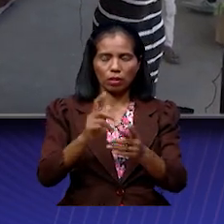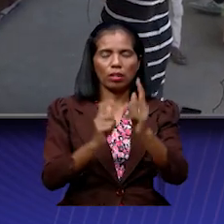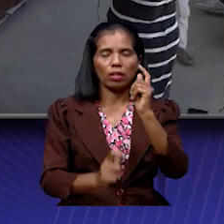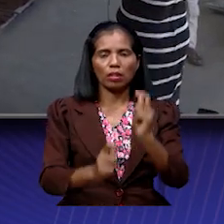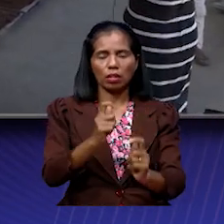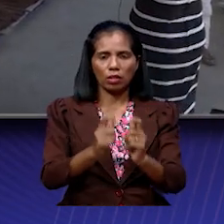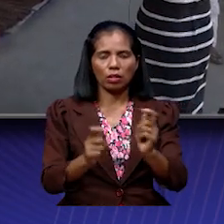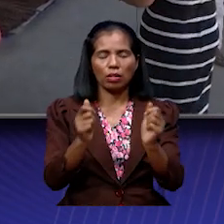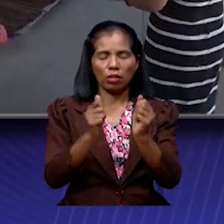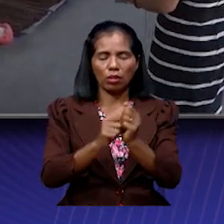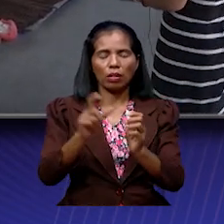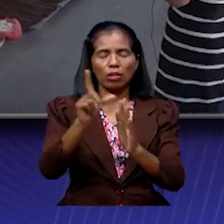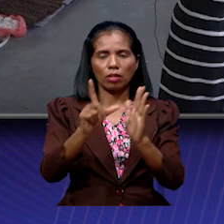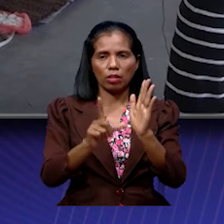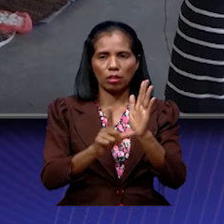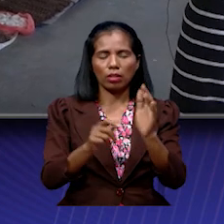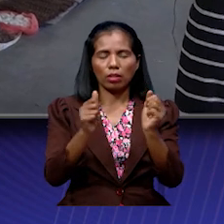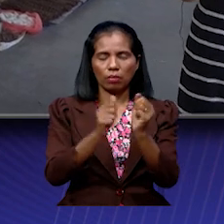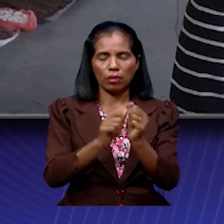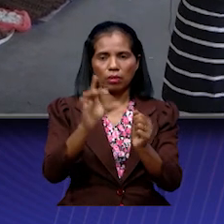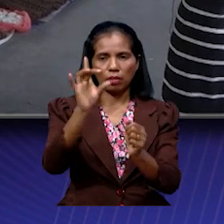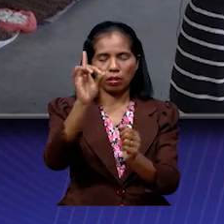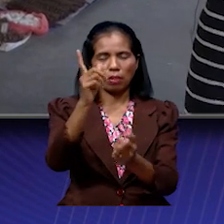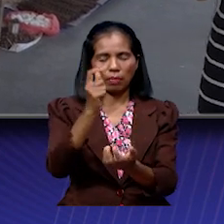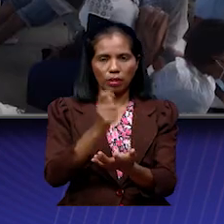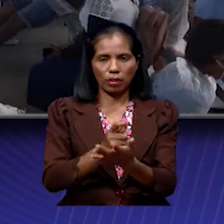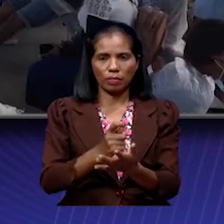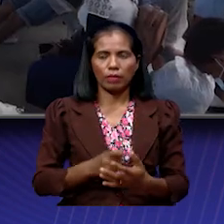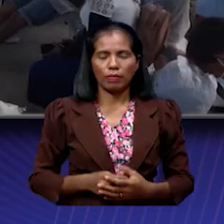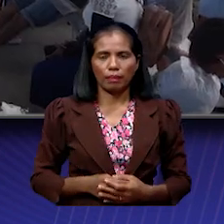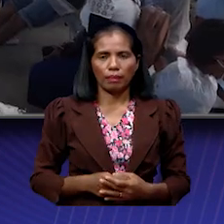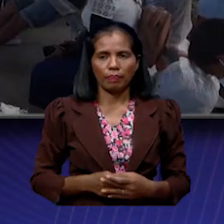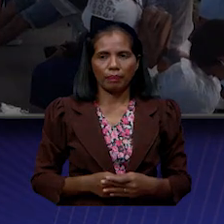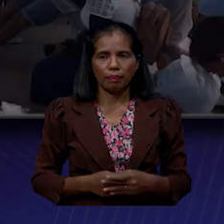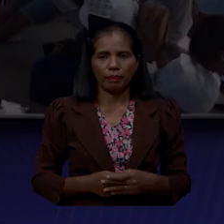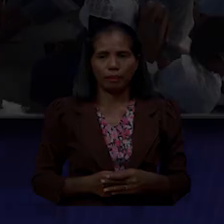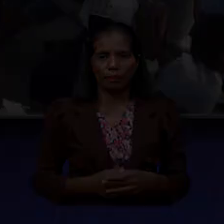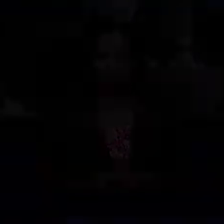recurso, o lista proponente rehungualo resin. Almeida dos Santos, Aniceto Leite, GMN.